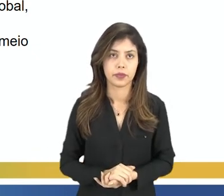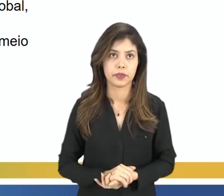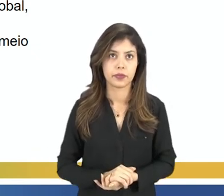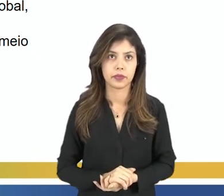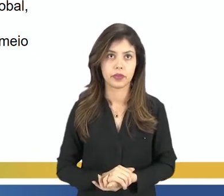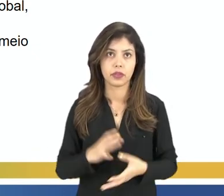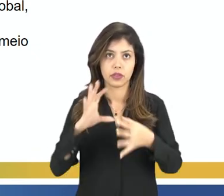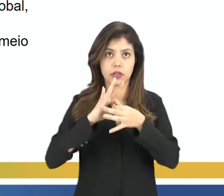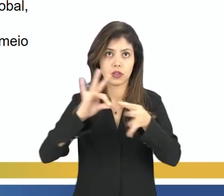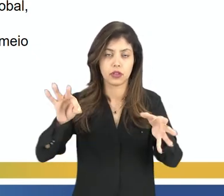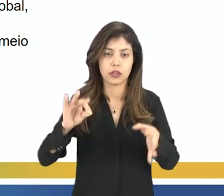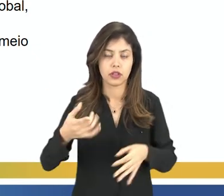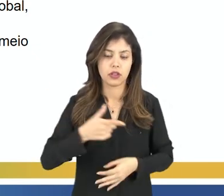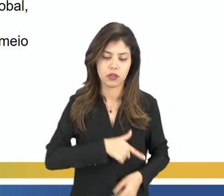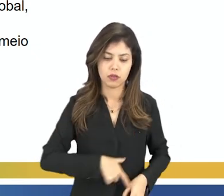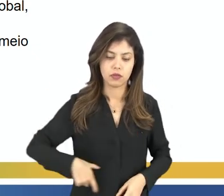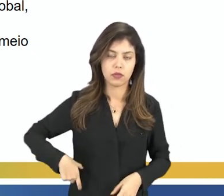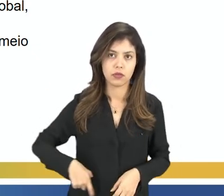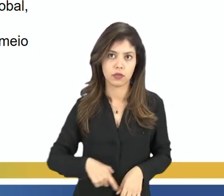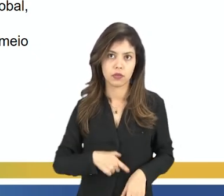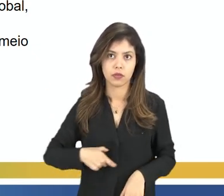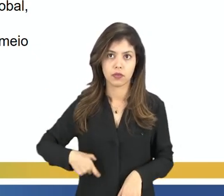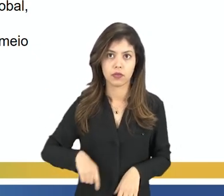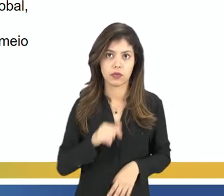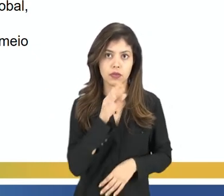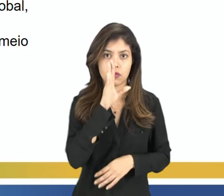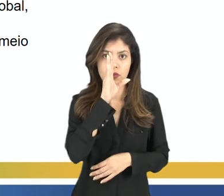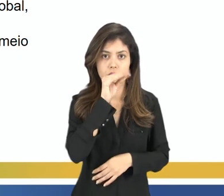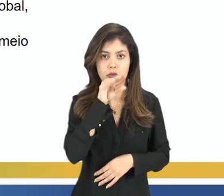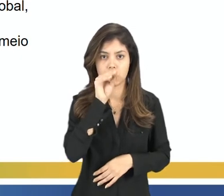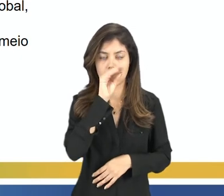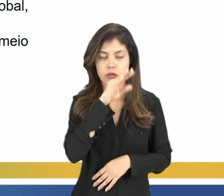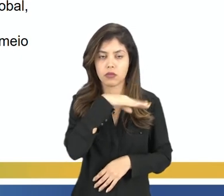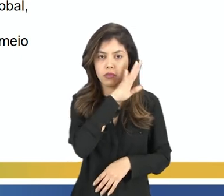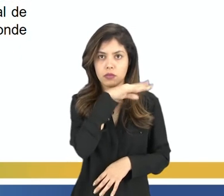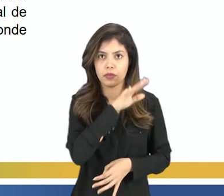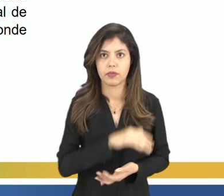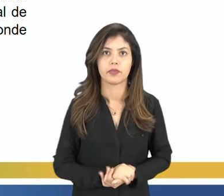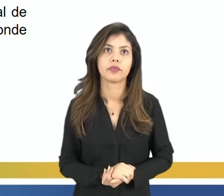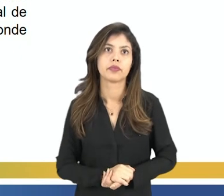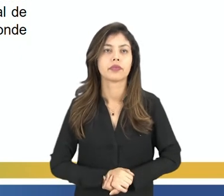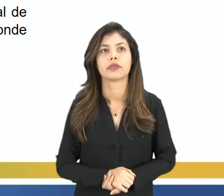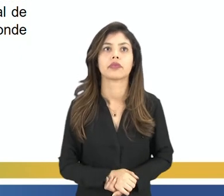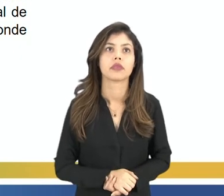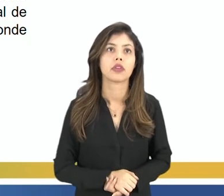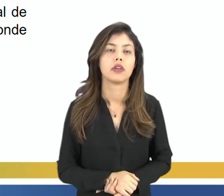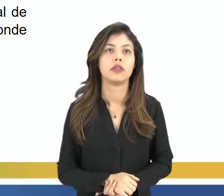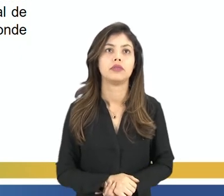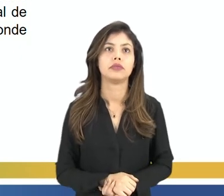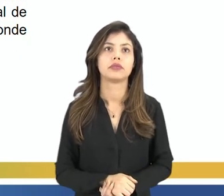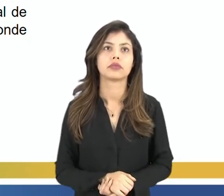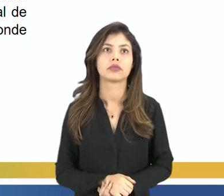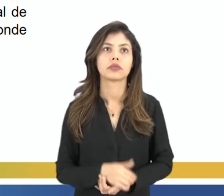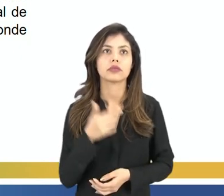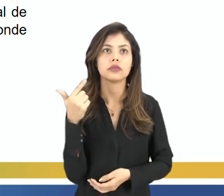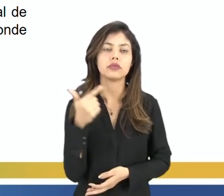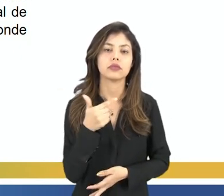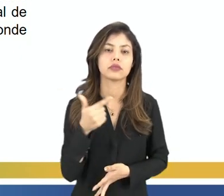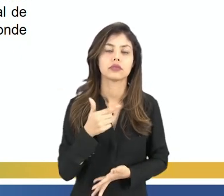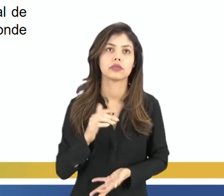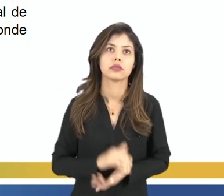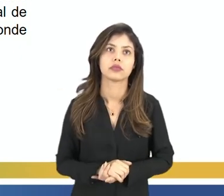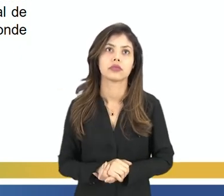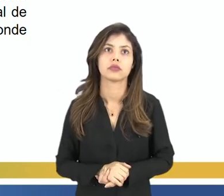é liberado durante a digestão tranquilo deu para entender e olha essa segunda